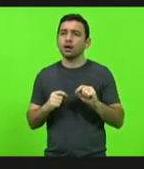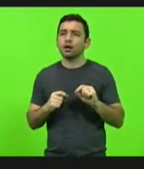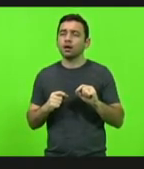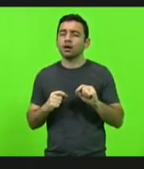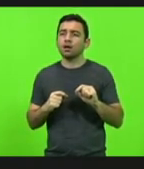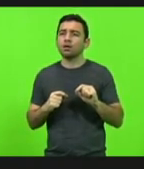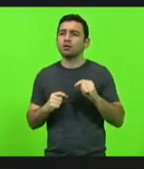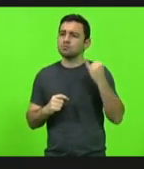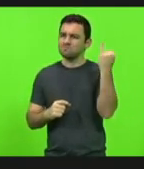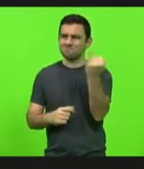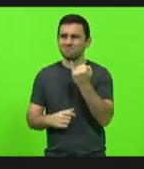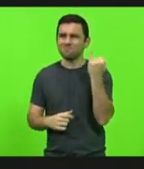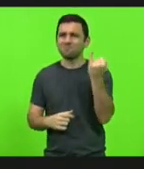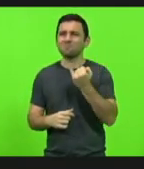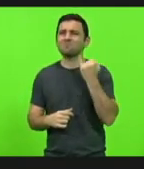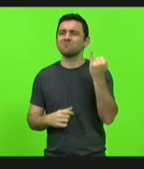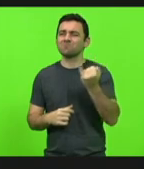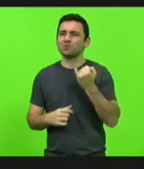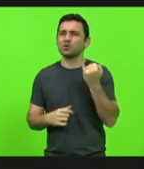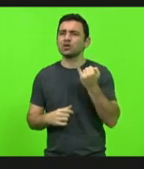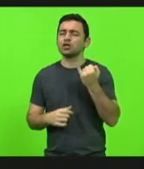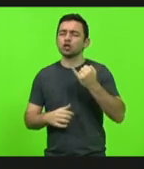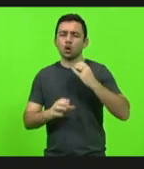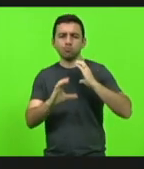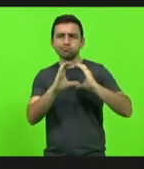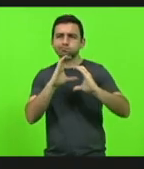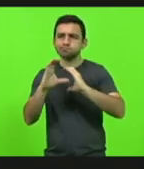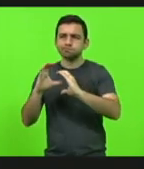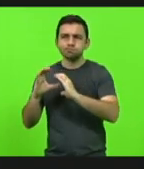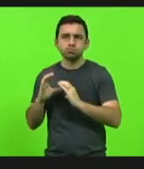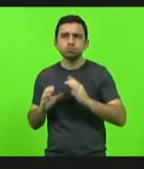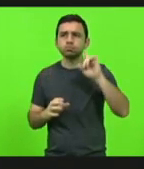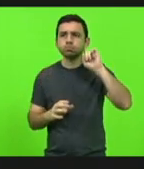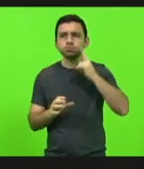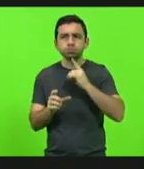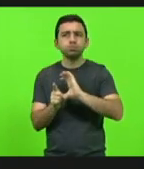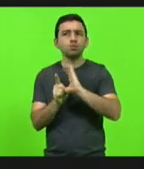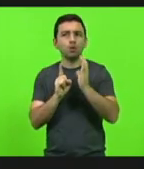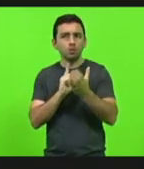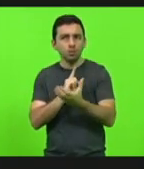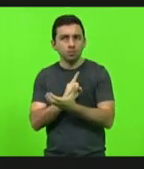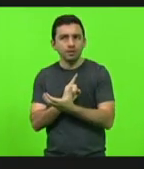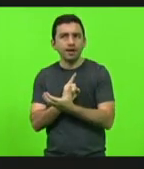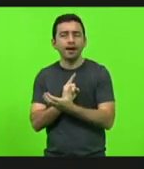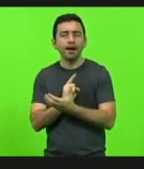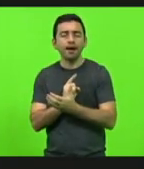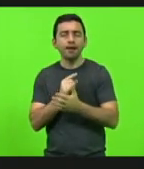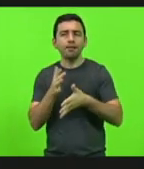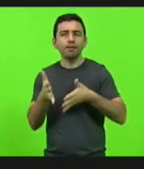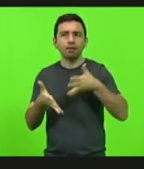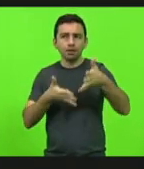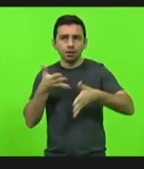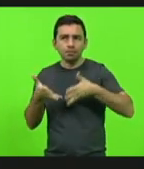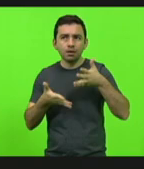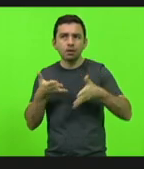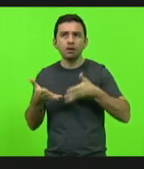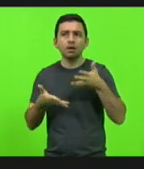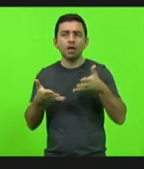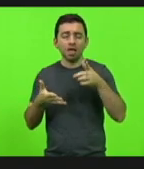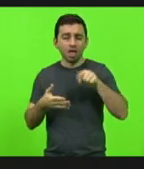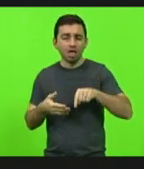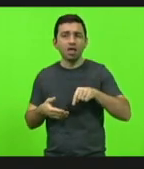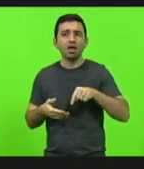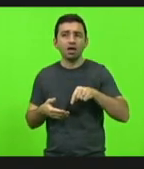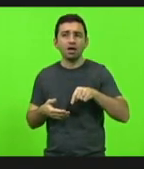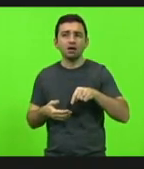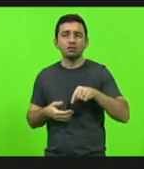o fundamental deve comunicação da comunidade surda então a Libras é nossa segunda